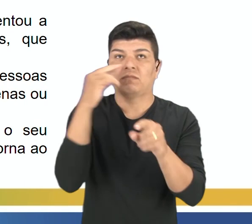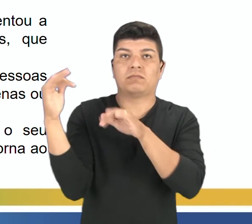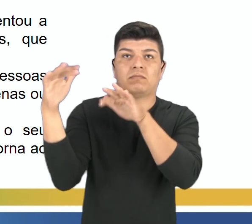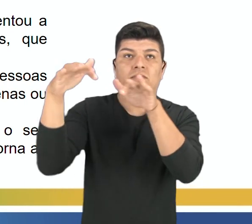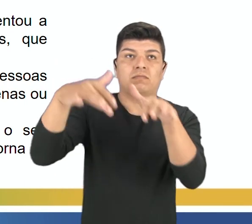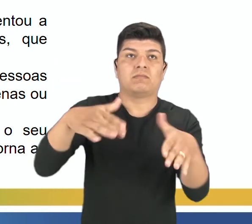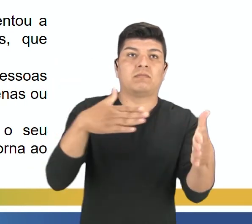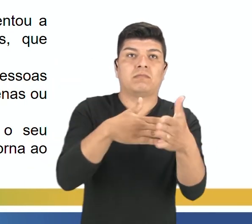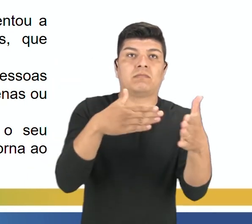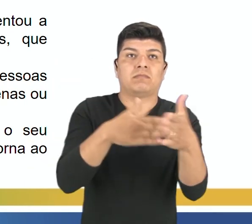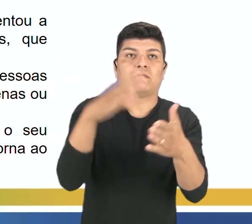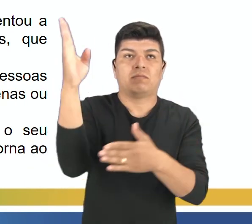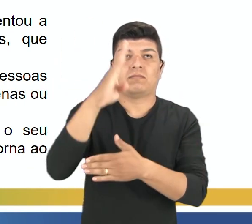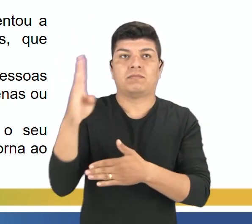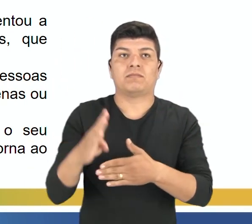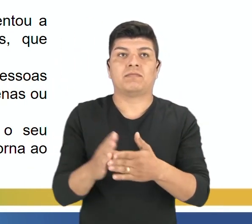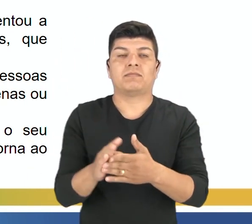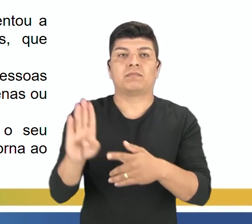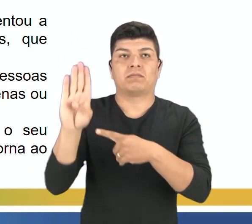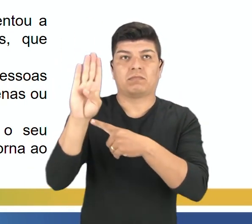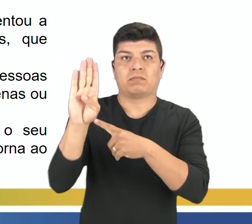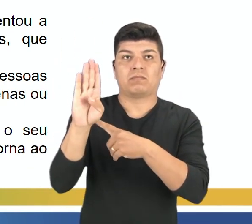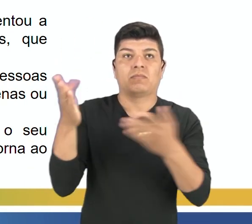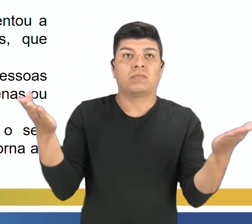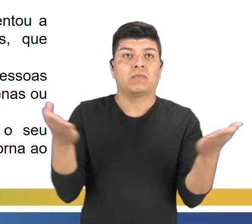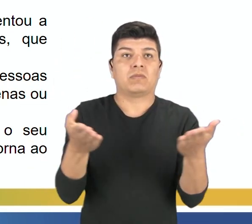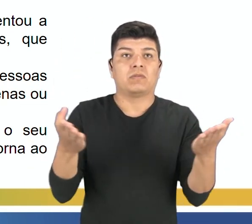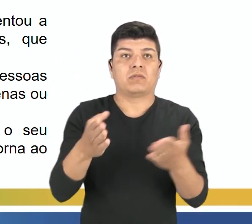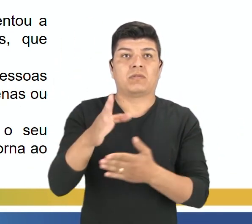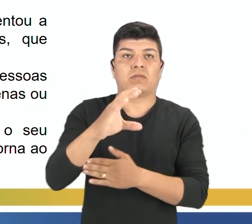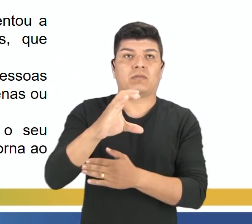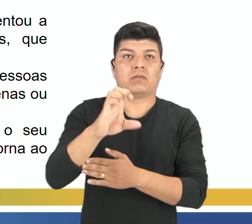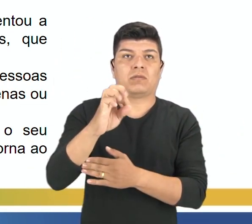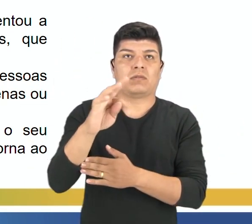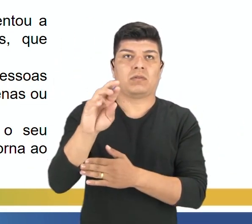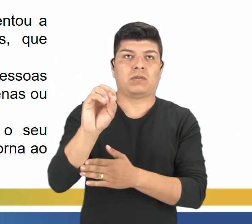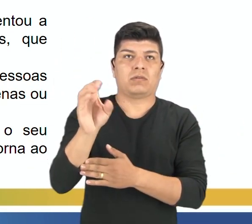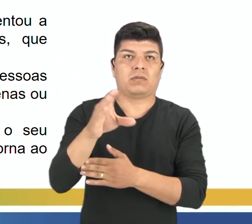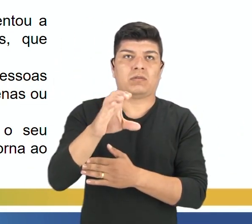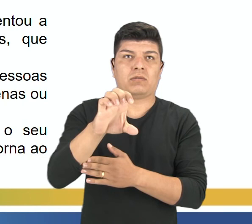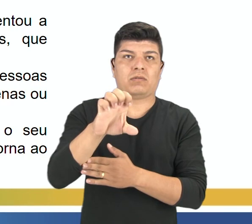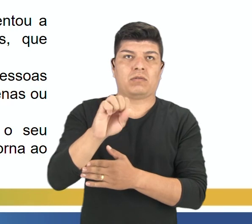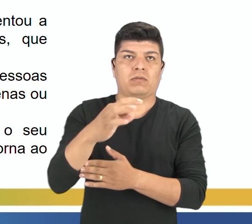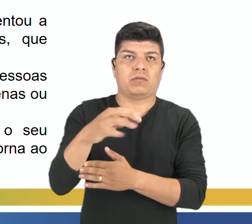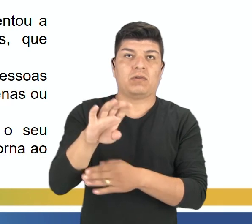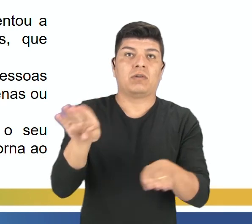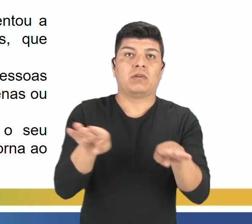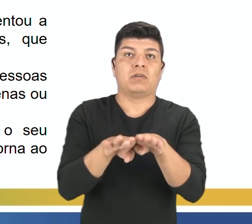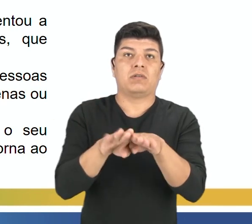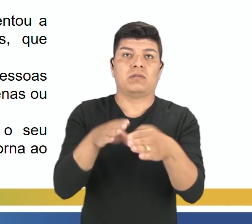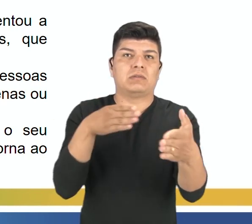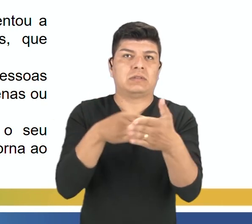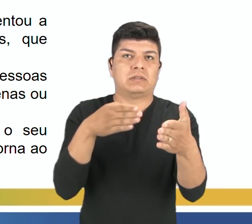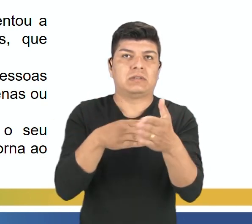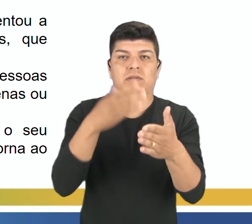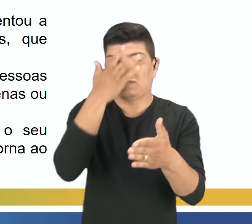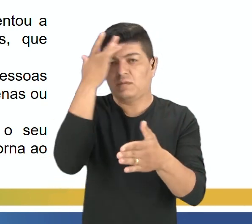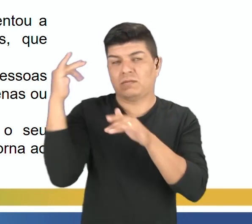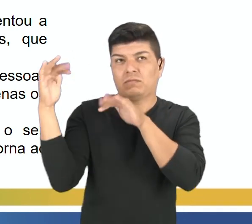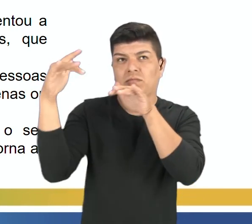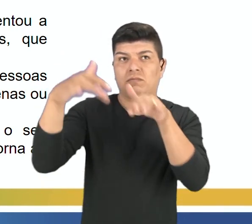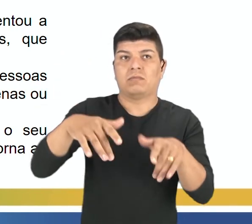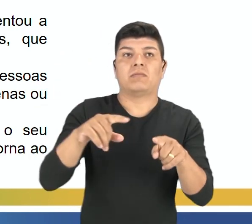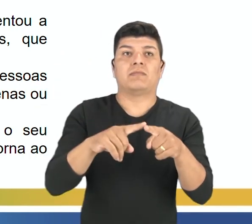migração interna no Brasil? B. Atualmente, o Centro-Oeste é a região brasileira que mais retém migrantes?